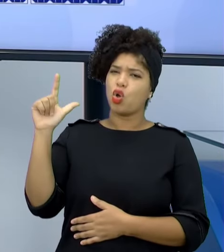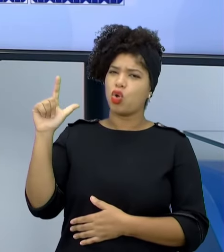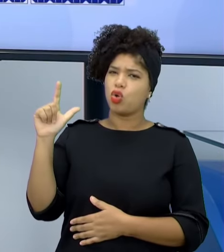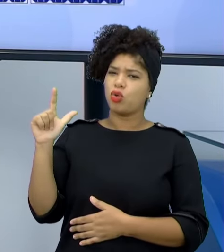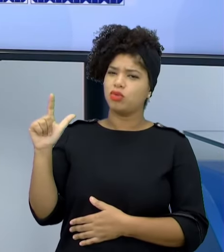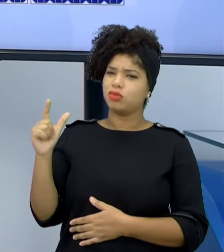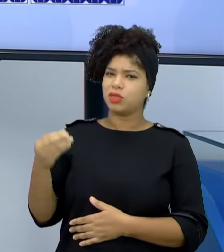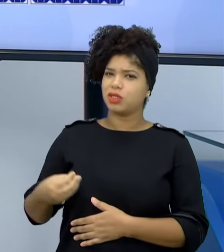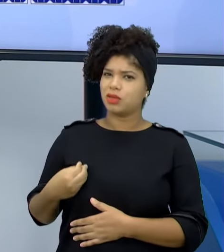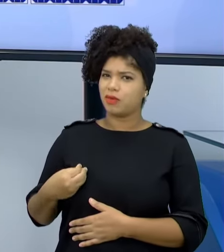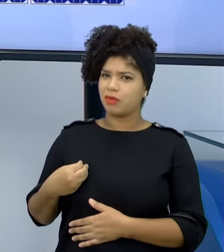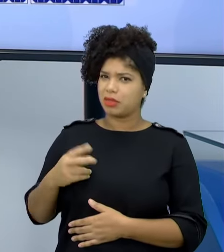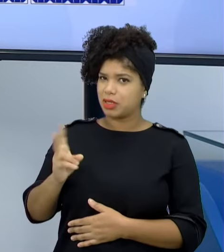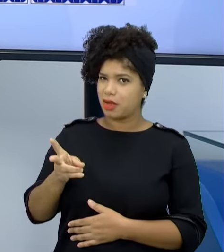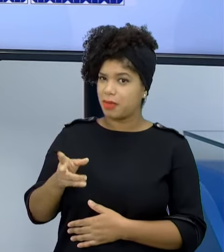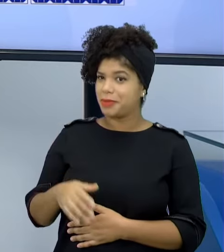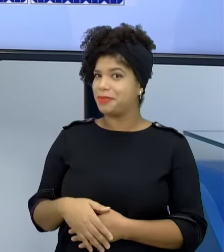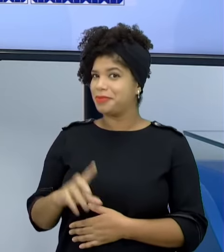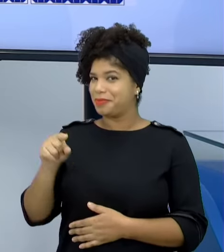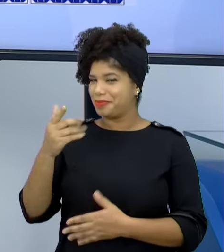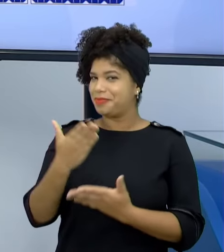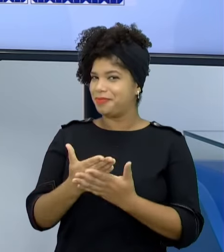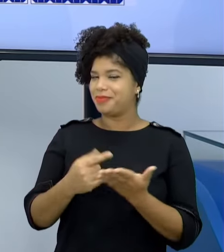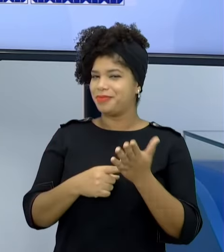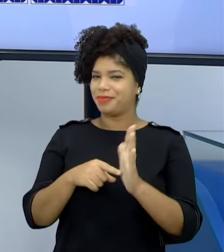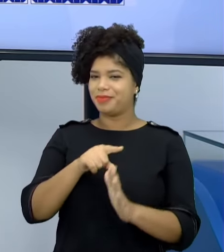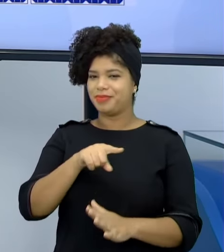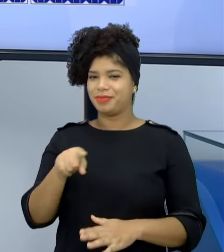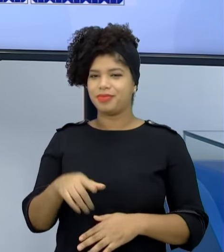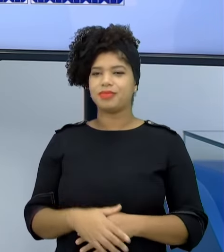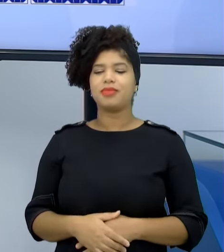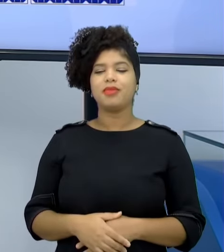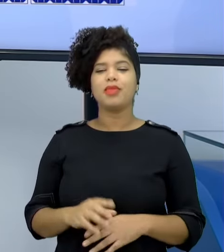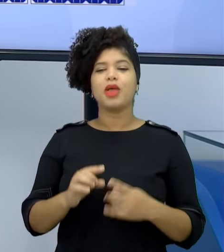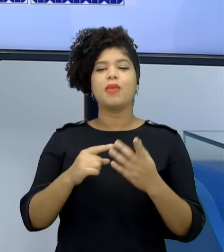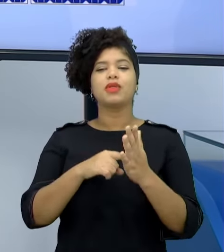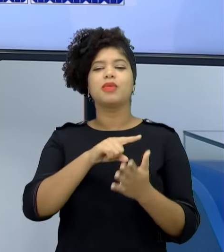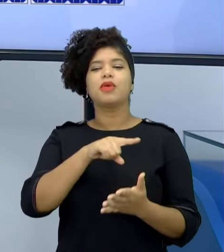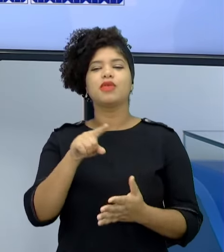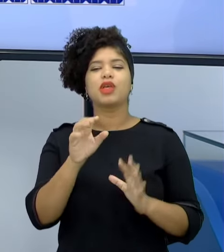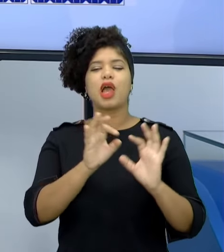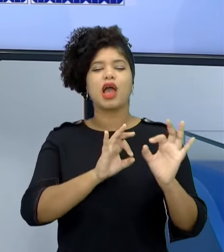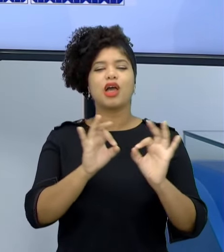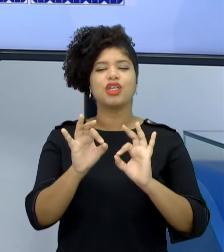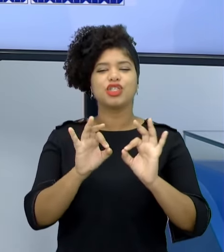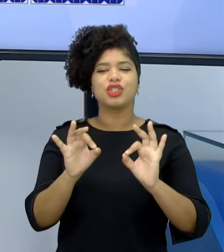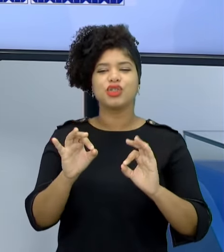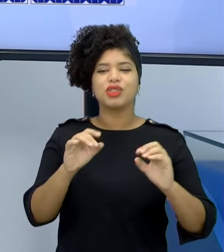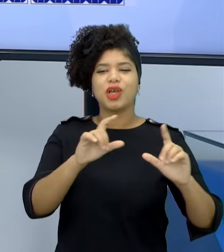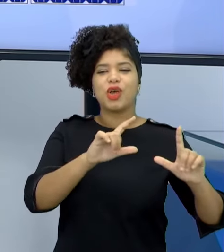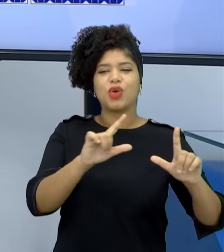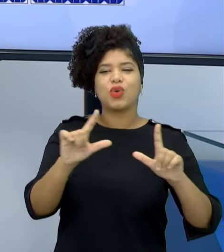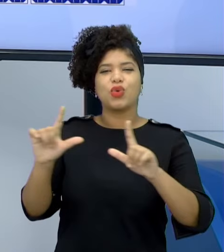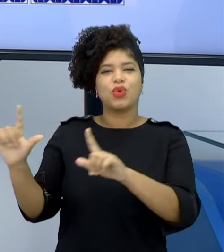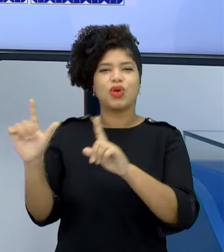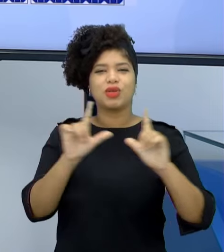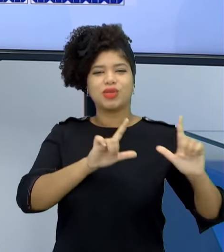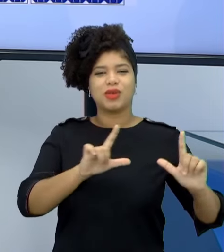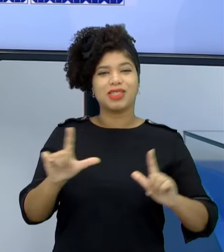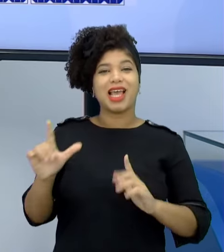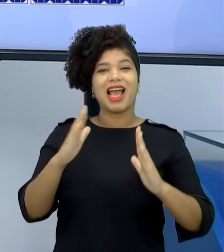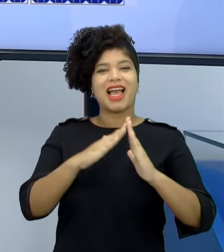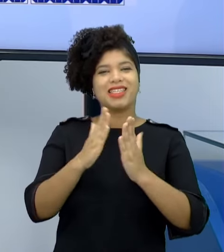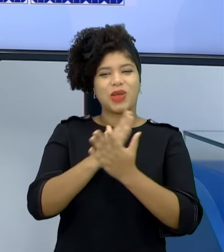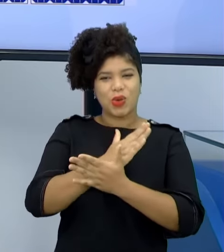avançar com o arranjo de painéis fotovoltaicos, que você conhece bem, é aquele que fica esticadinho nos telhados de